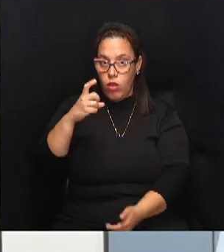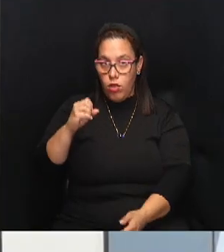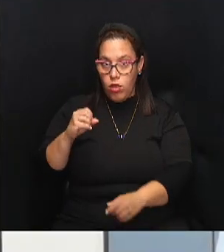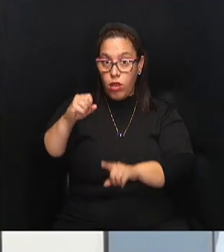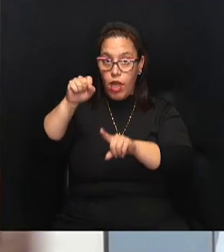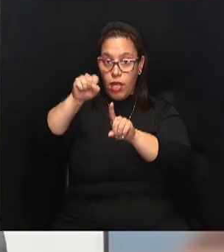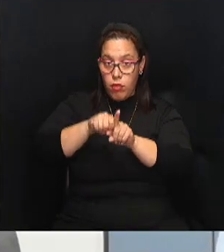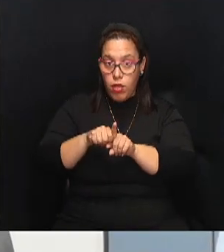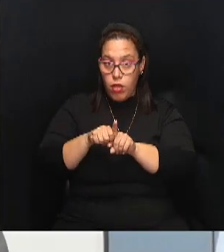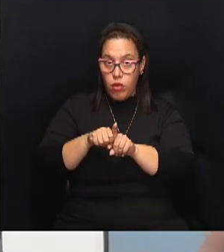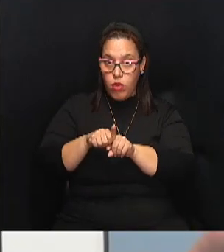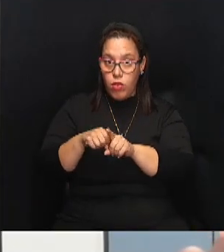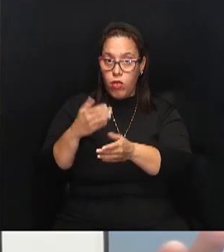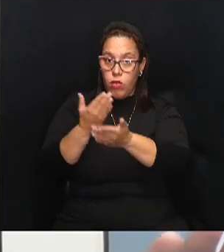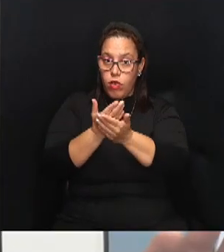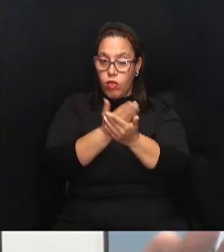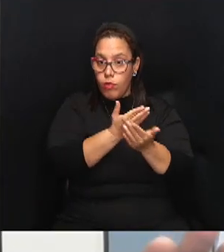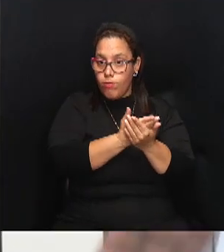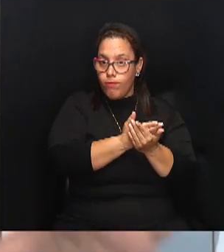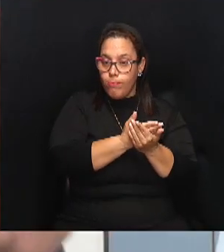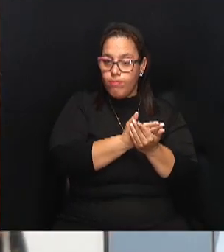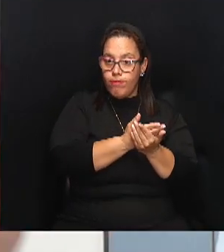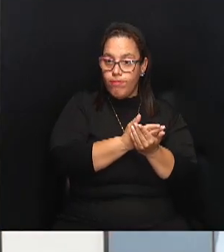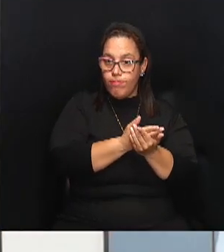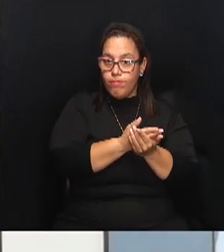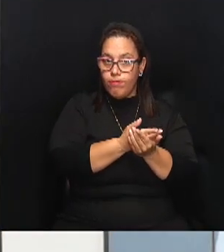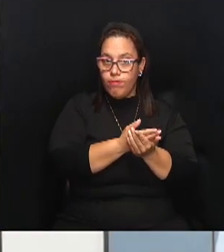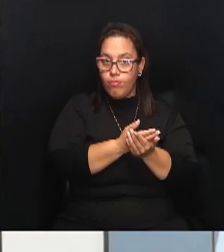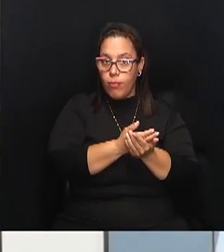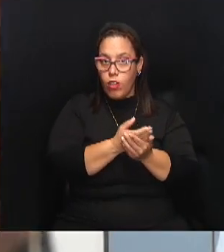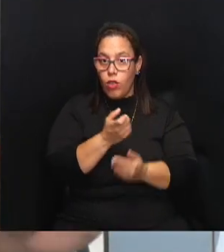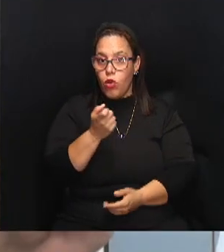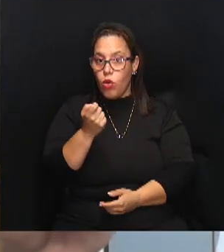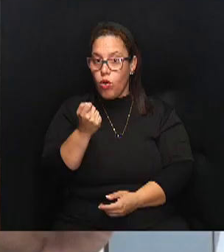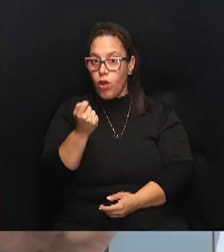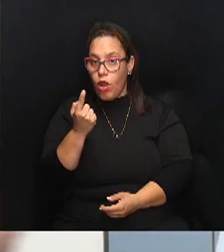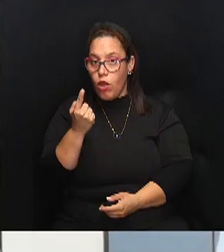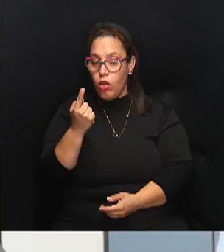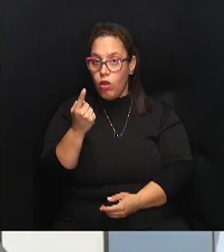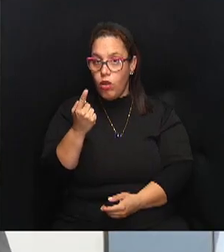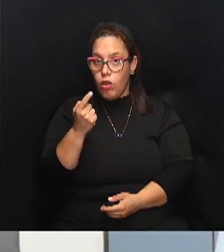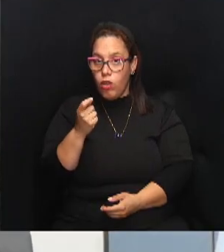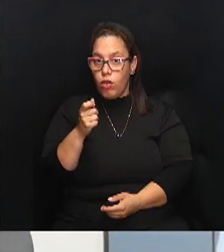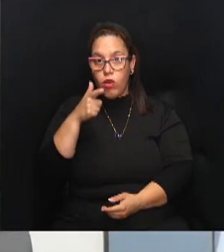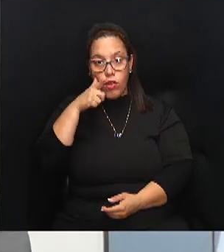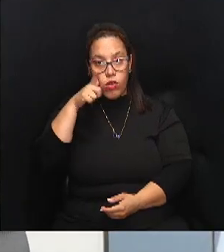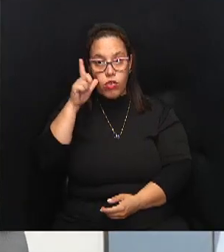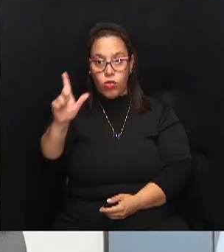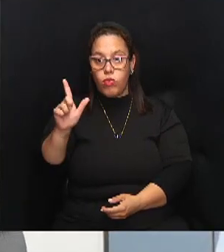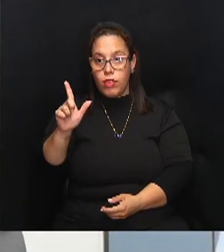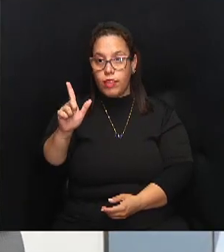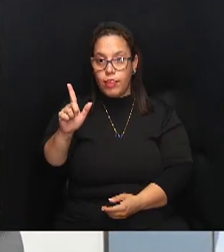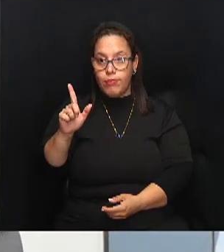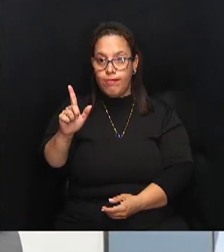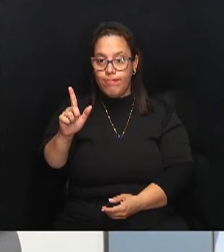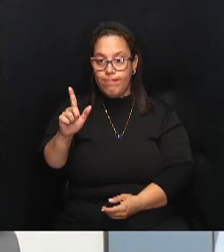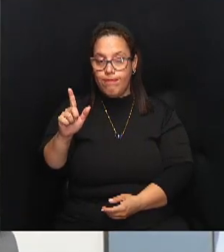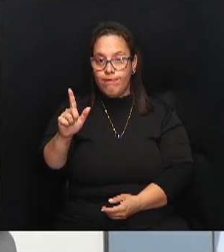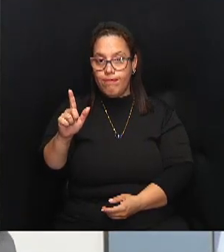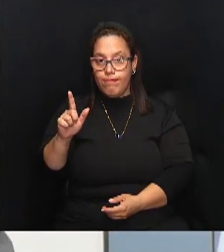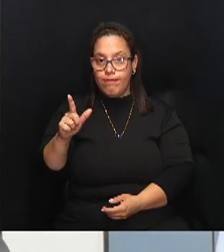meses desse estudo aqui. Então, quase um ano inteiro, um deputado já conseguiria. E nós temos